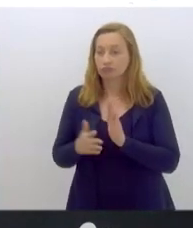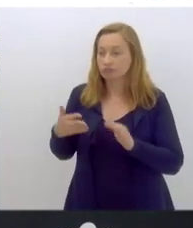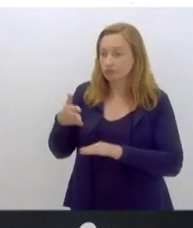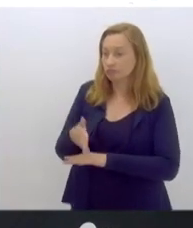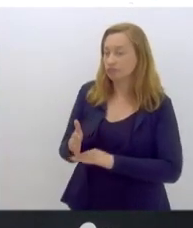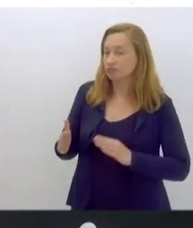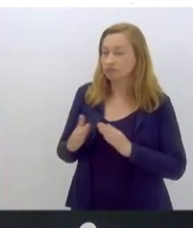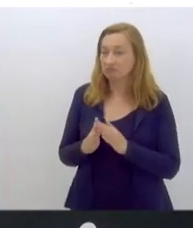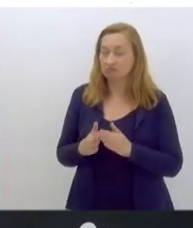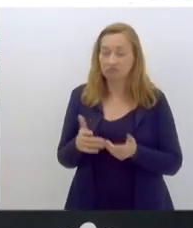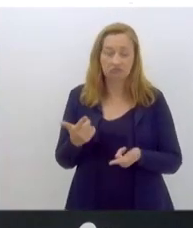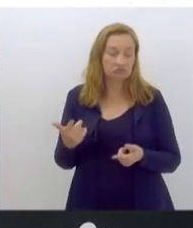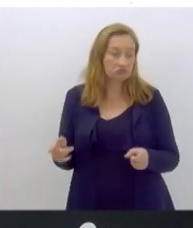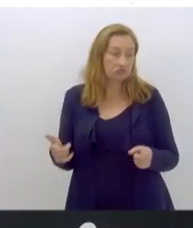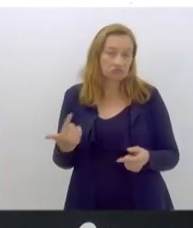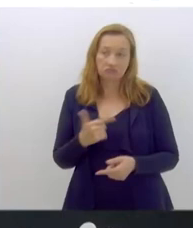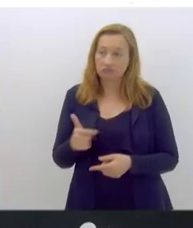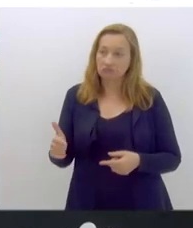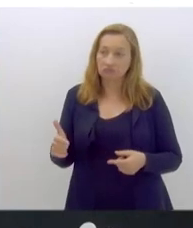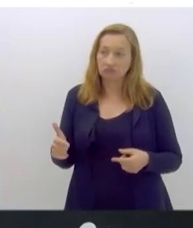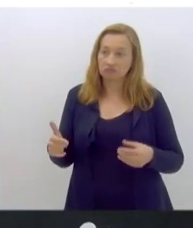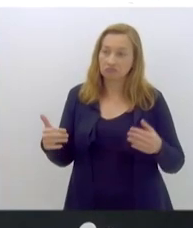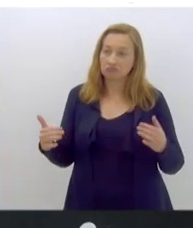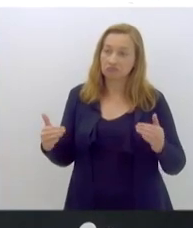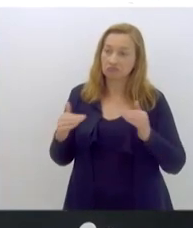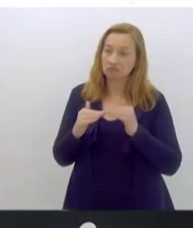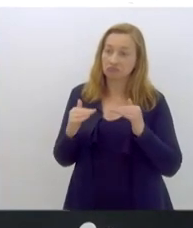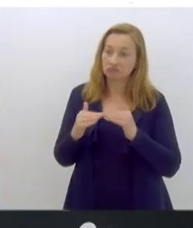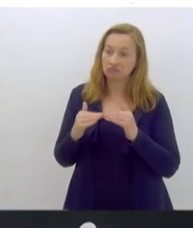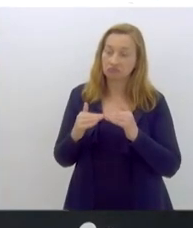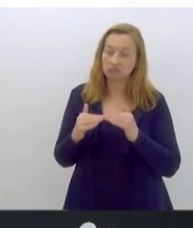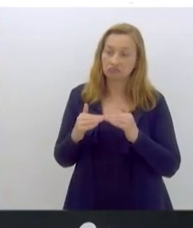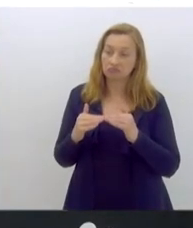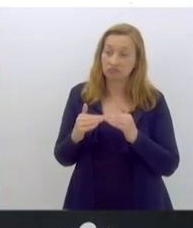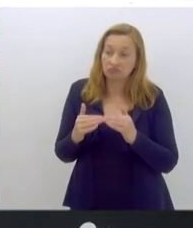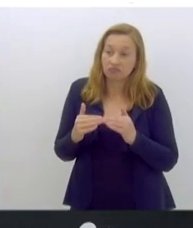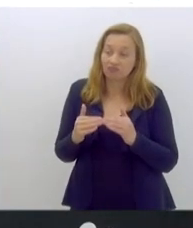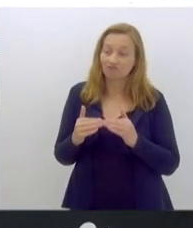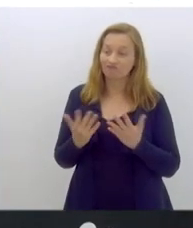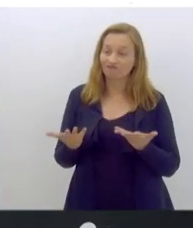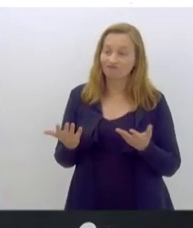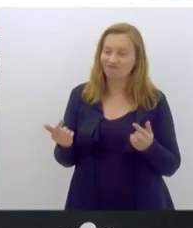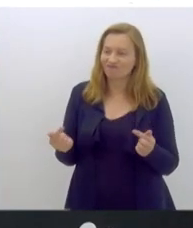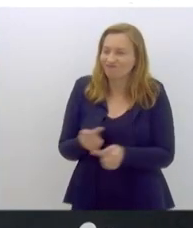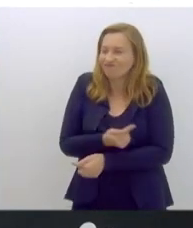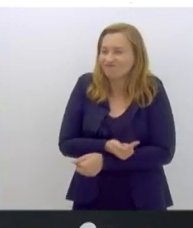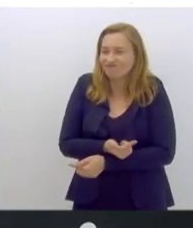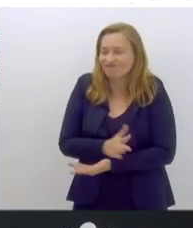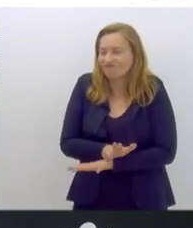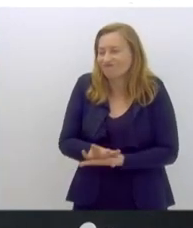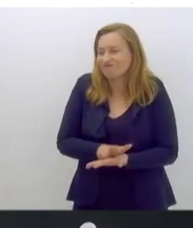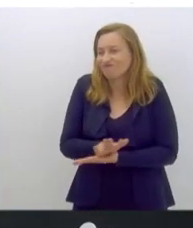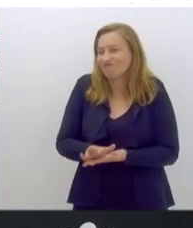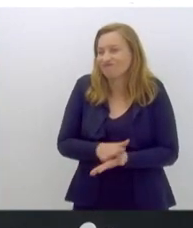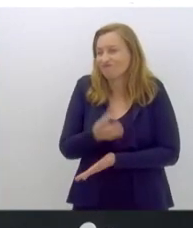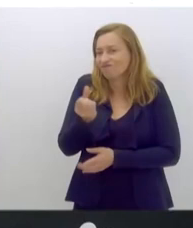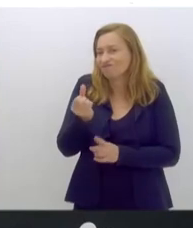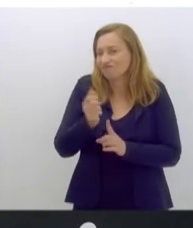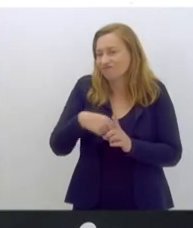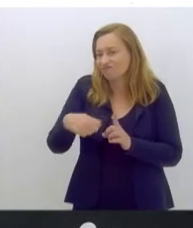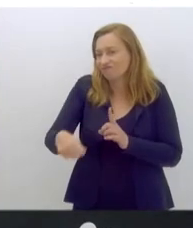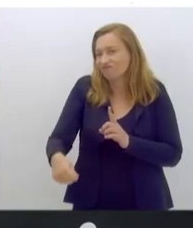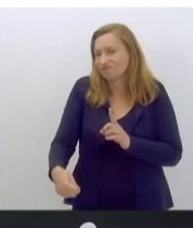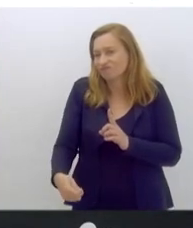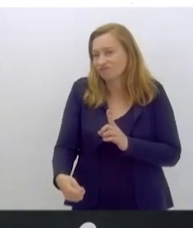também não calculam é um decreto que cria uma comissão para em seis meses